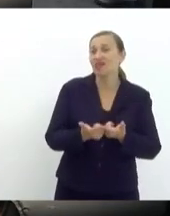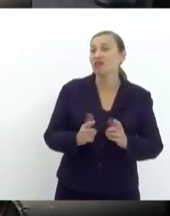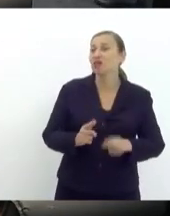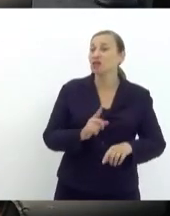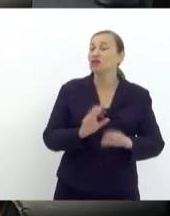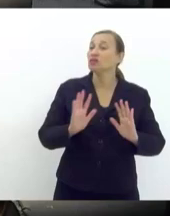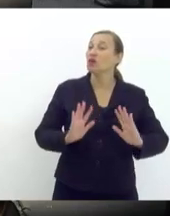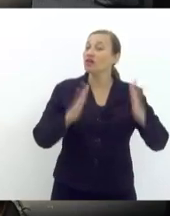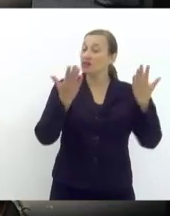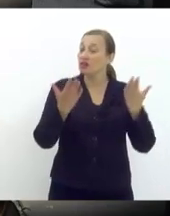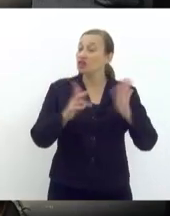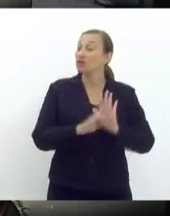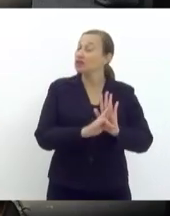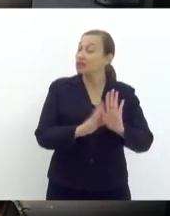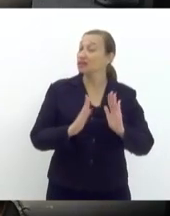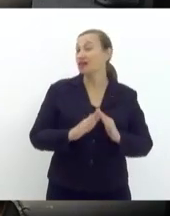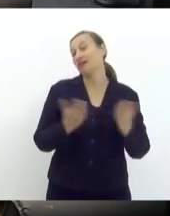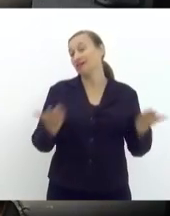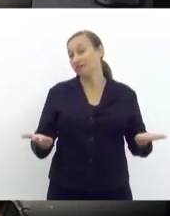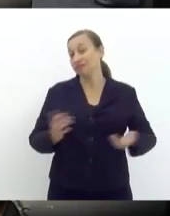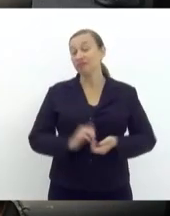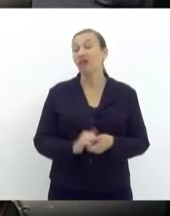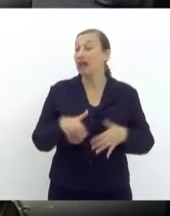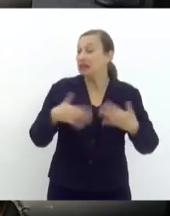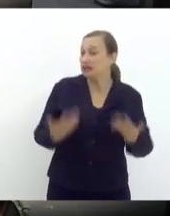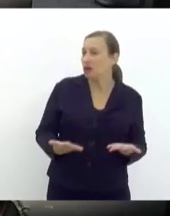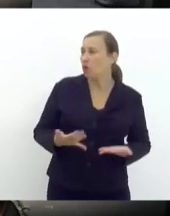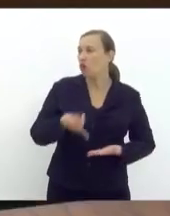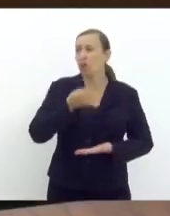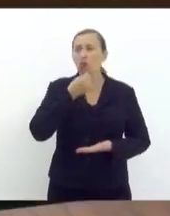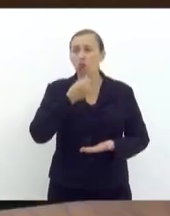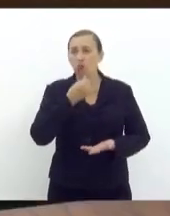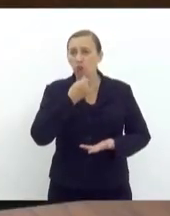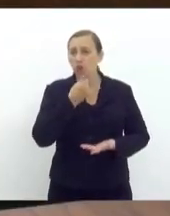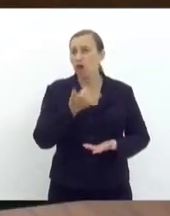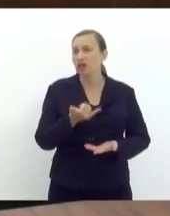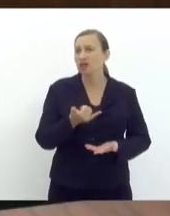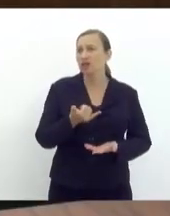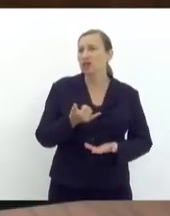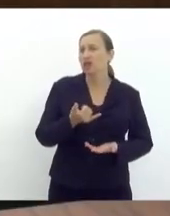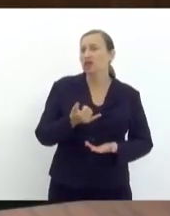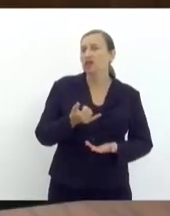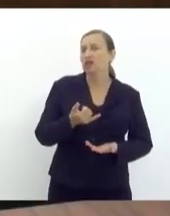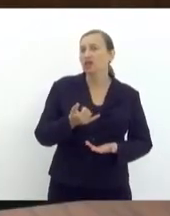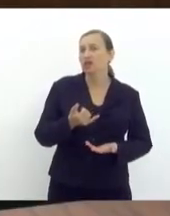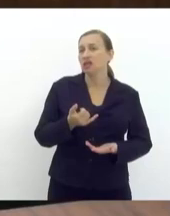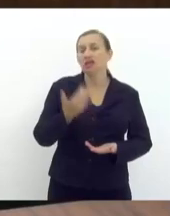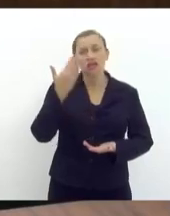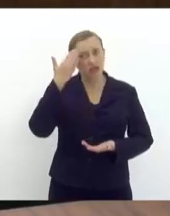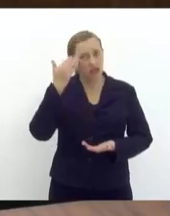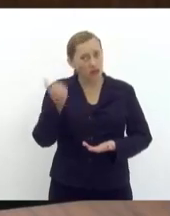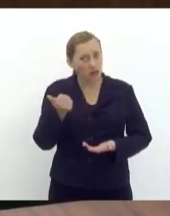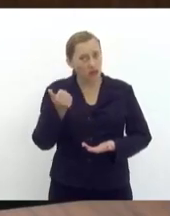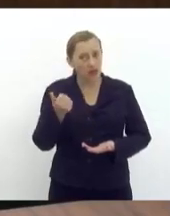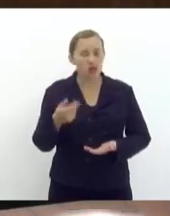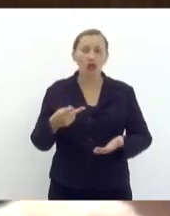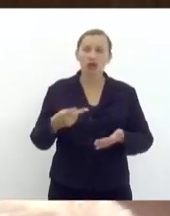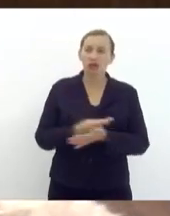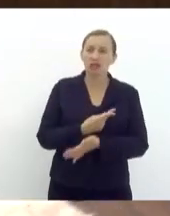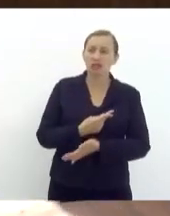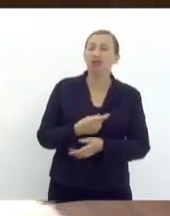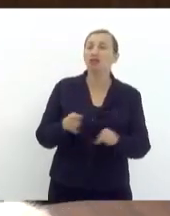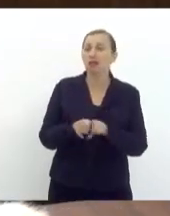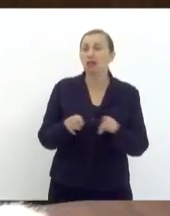evento apresentando essa casa então eu fico muito triste de ter conhecimento como eu tomei conhecimento a fala Deputado